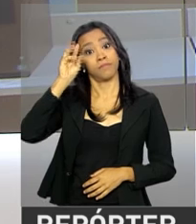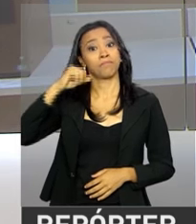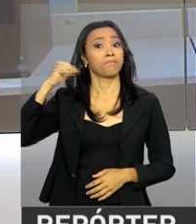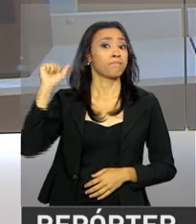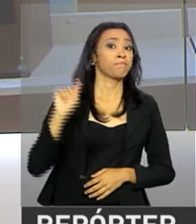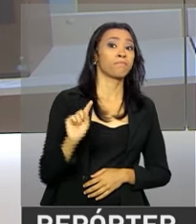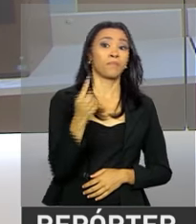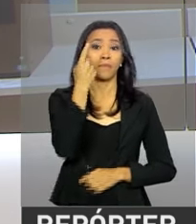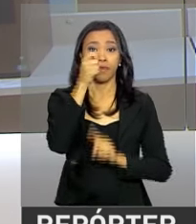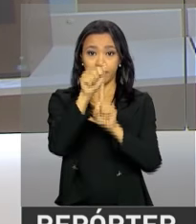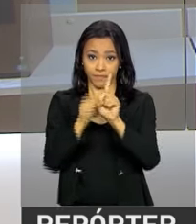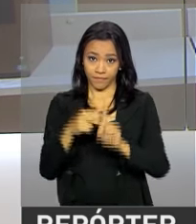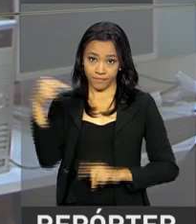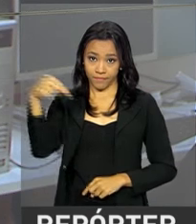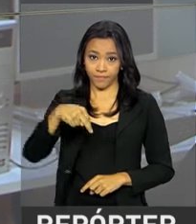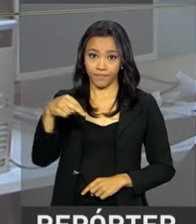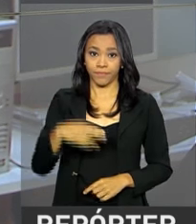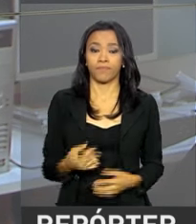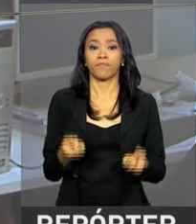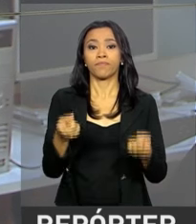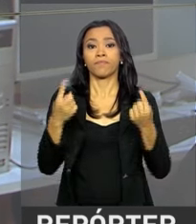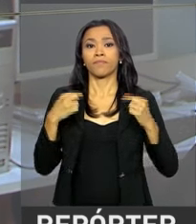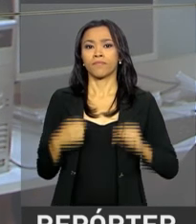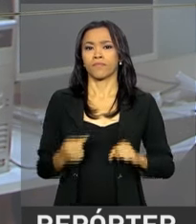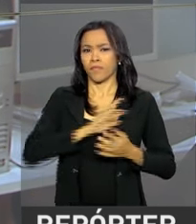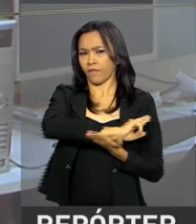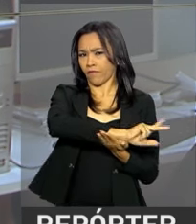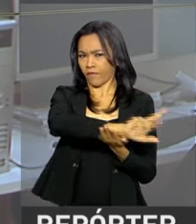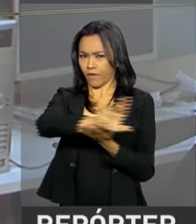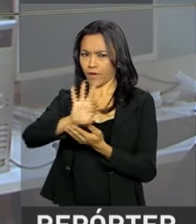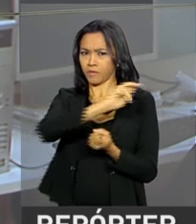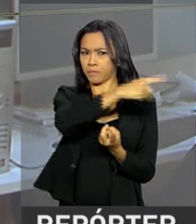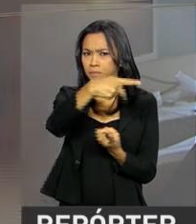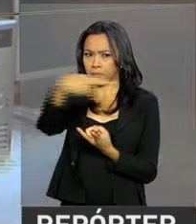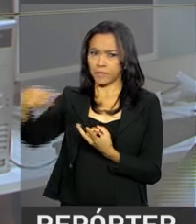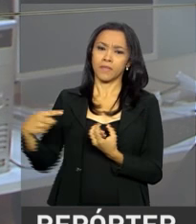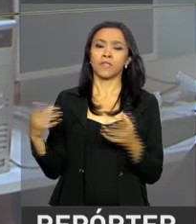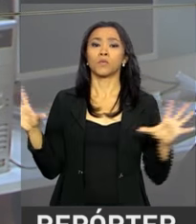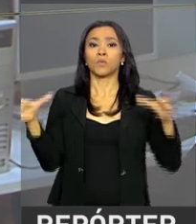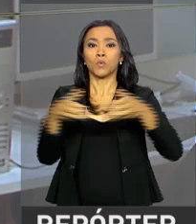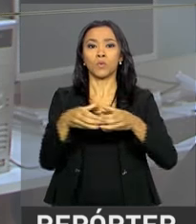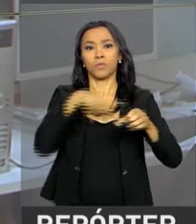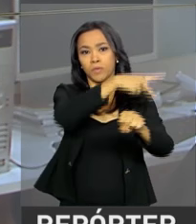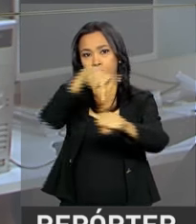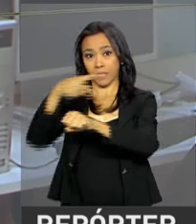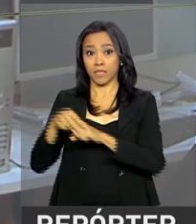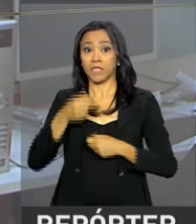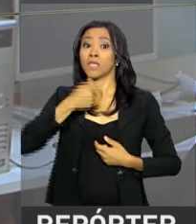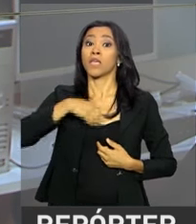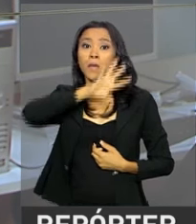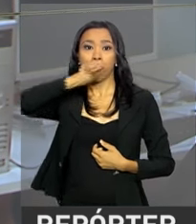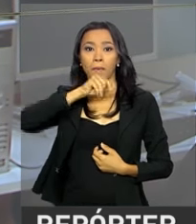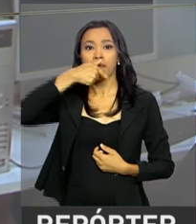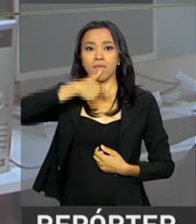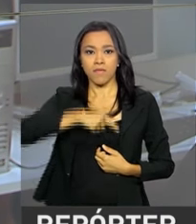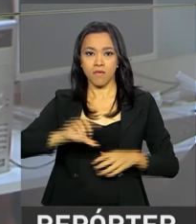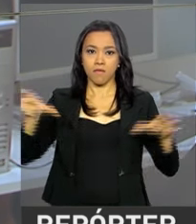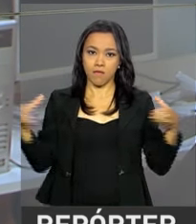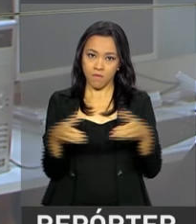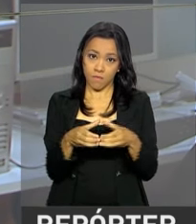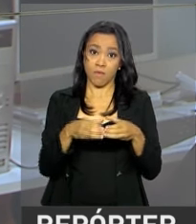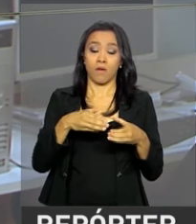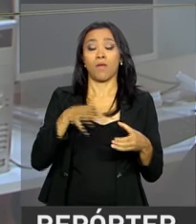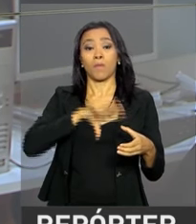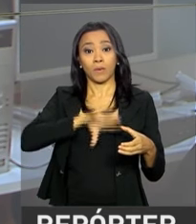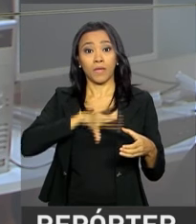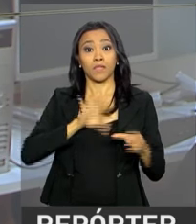terça-feira, 1º de novembro. Chefes de Estado e de governo da comunidade de países de língua portuguesa encerram hoje em Brasília